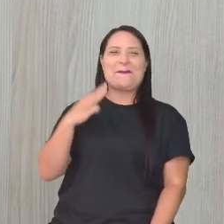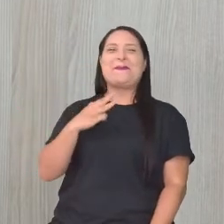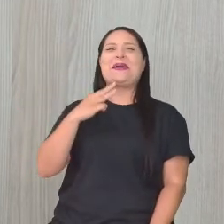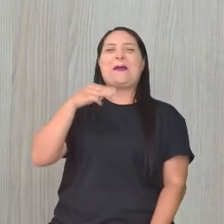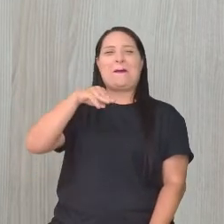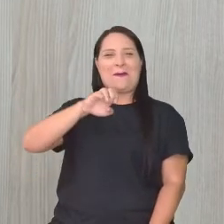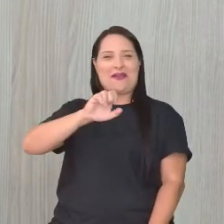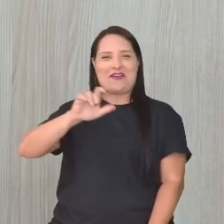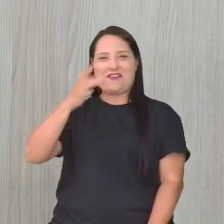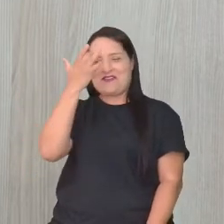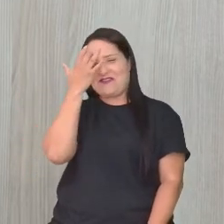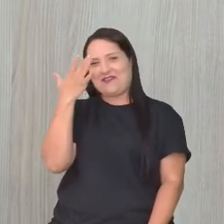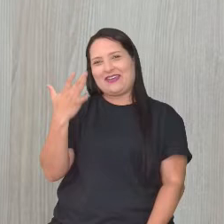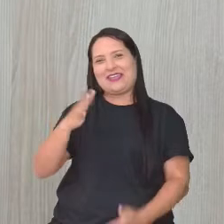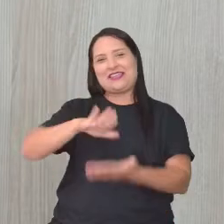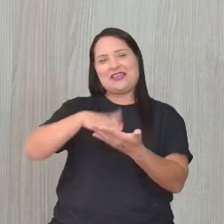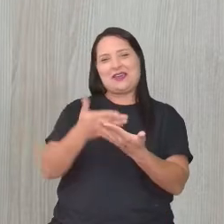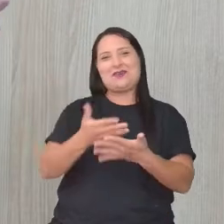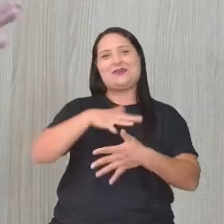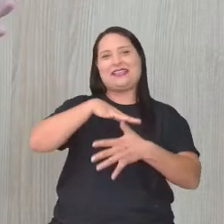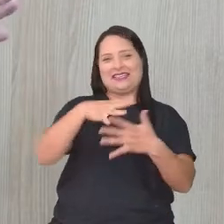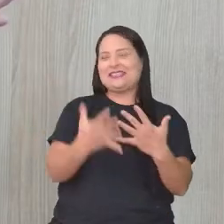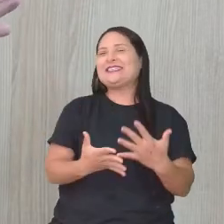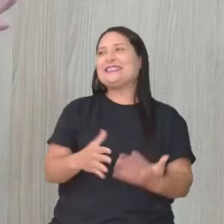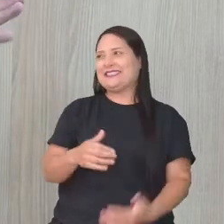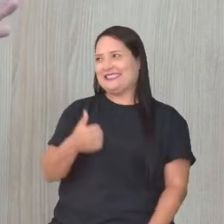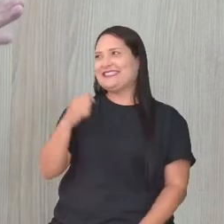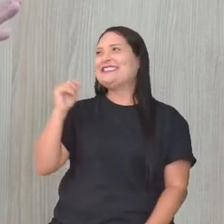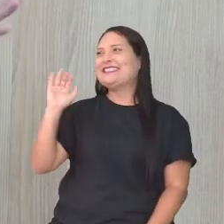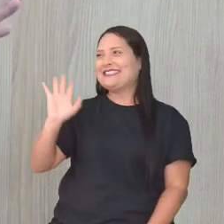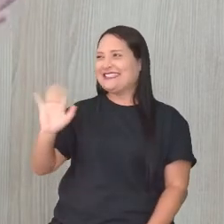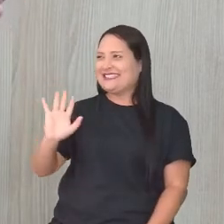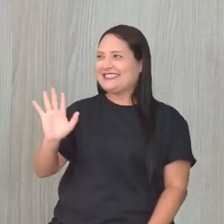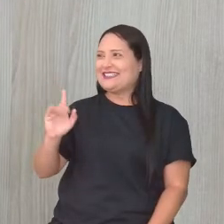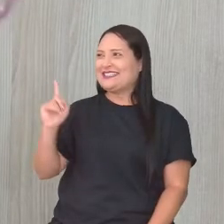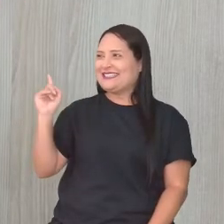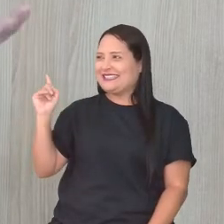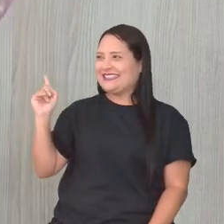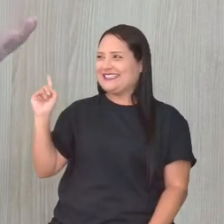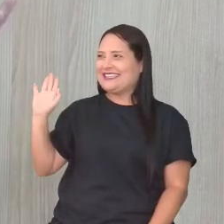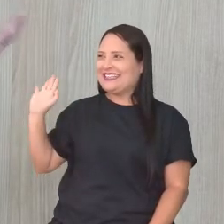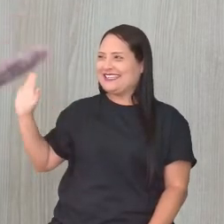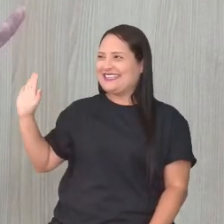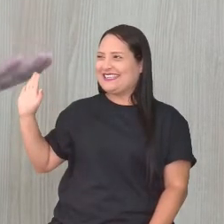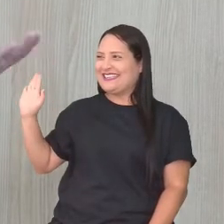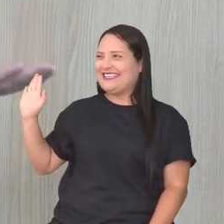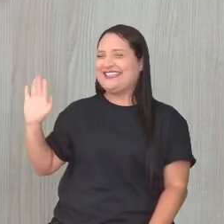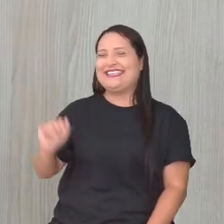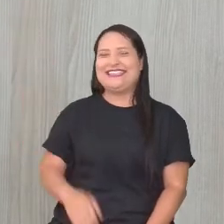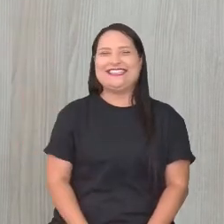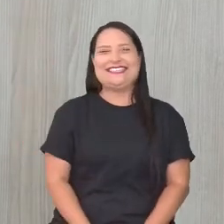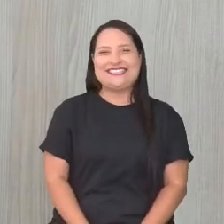Mel. A nossa intérprete Libras, não é Mel? Aqui, ó. Vou dar aqui. Então chega batendo Mel, aqui, ó. Assim.